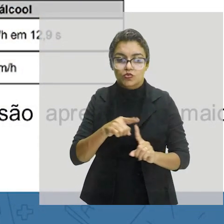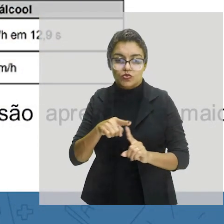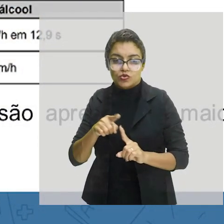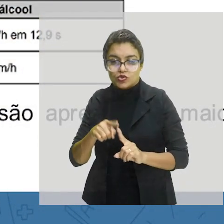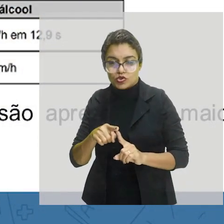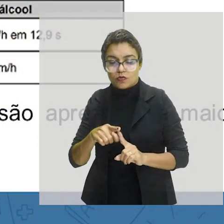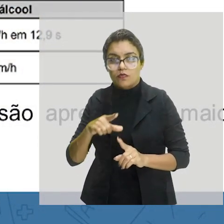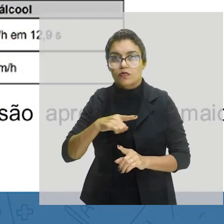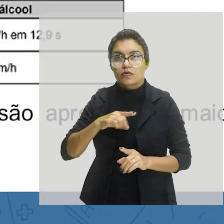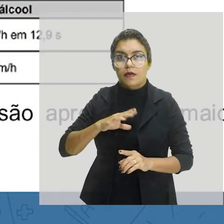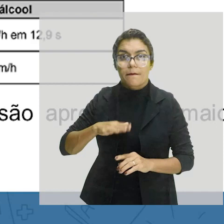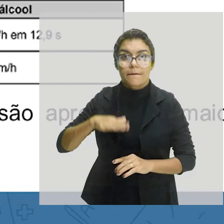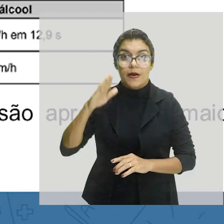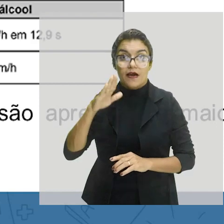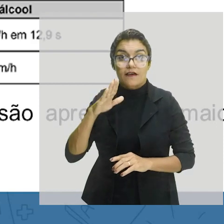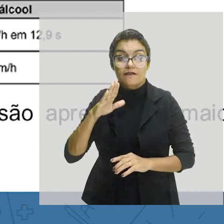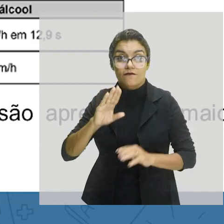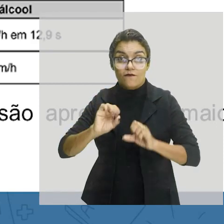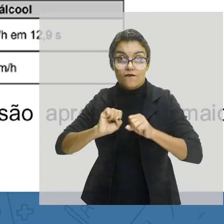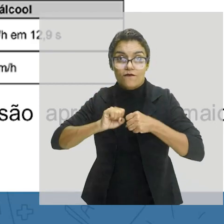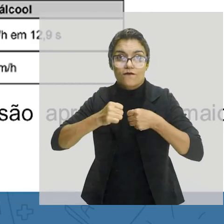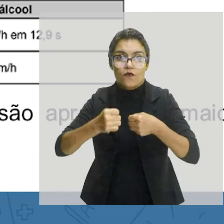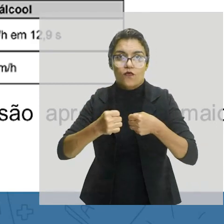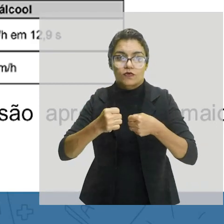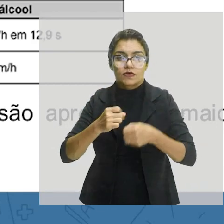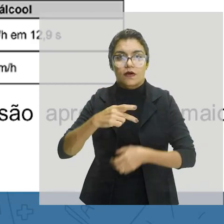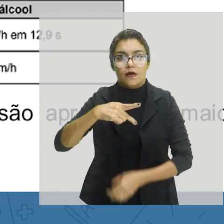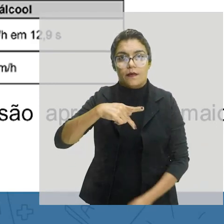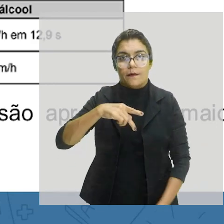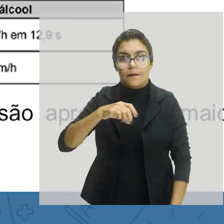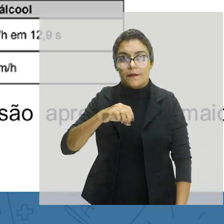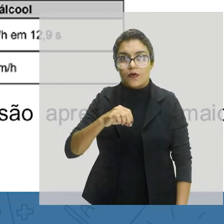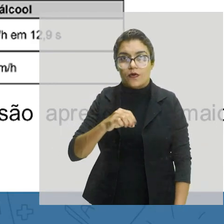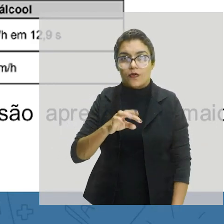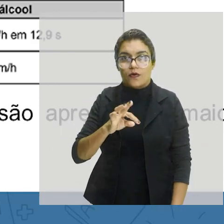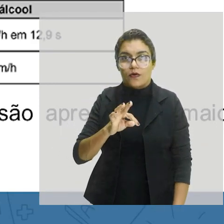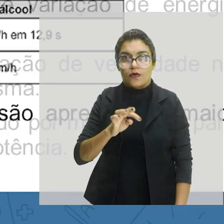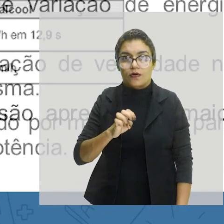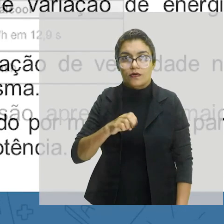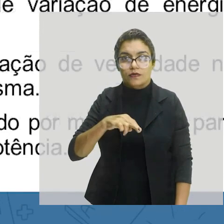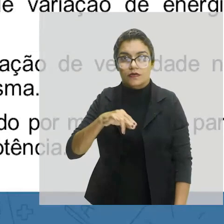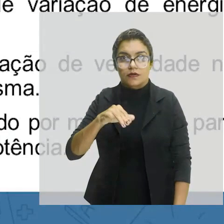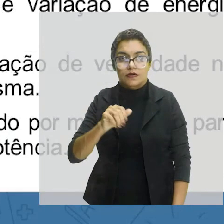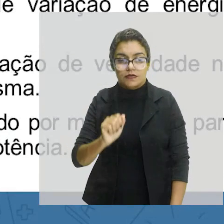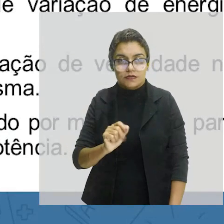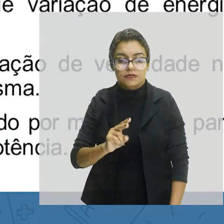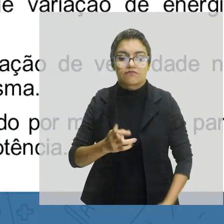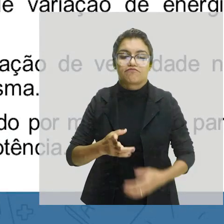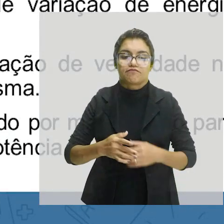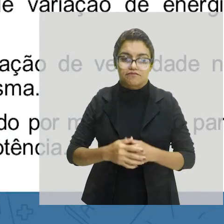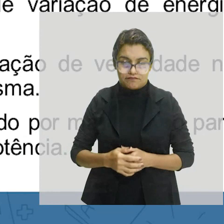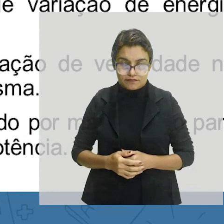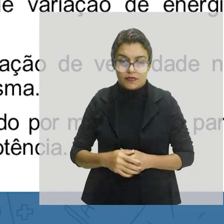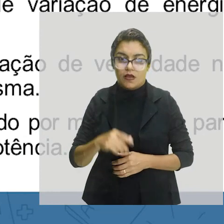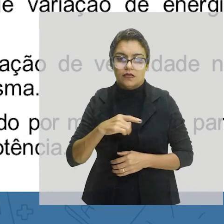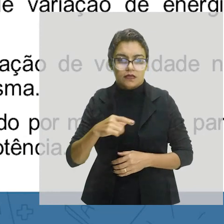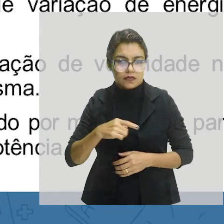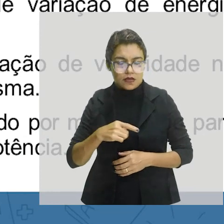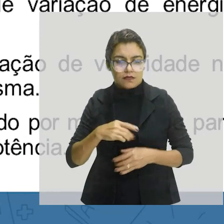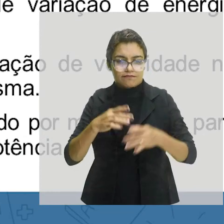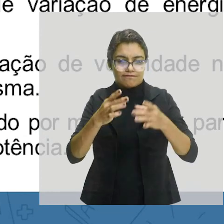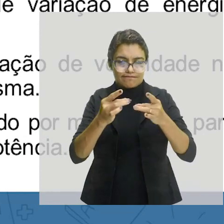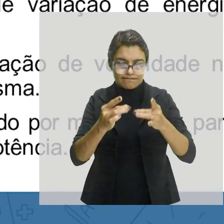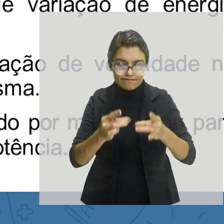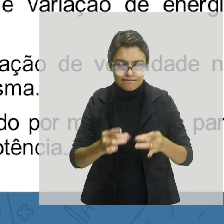maior potência, certo? Aí nós temos as análises aí, né, das